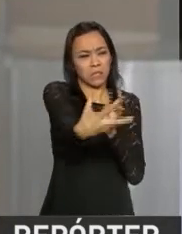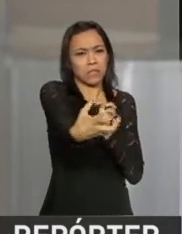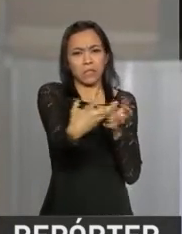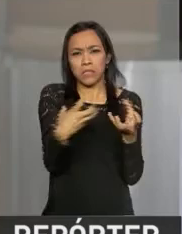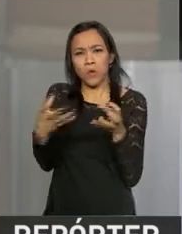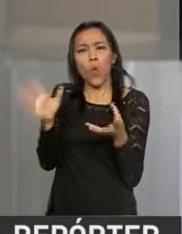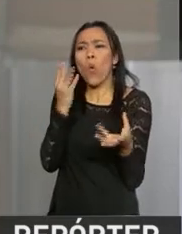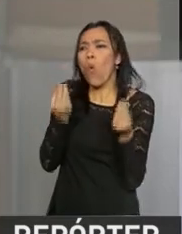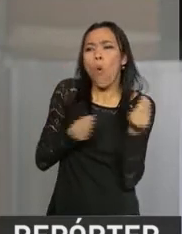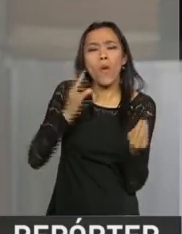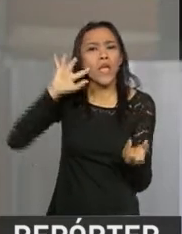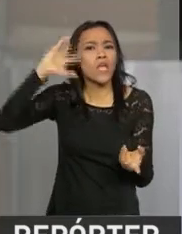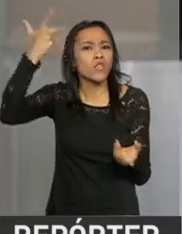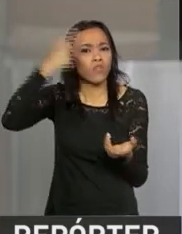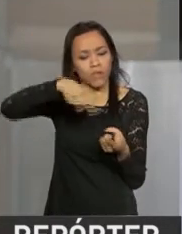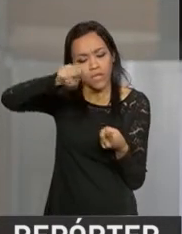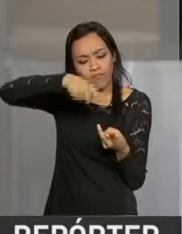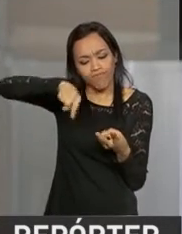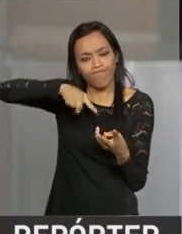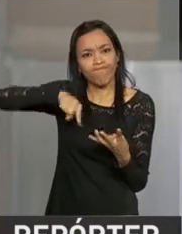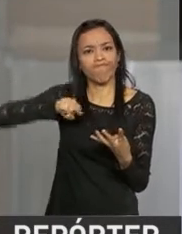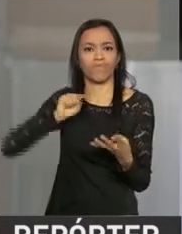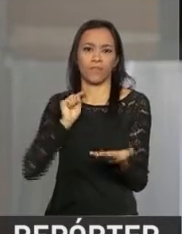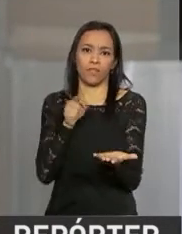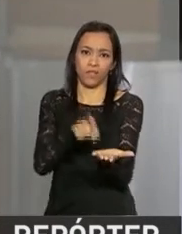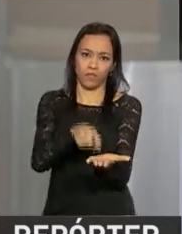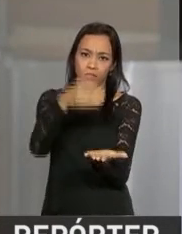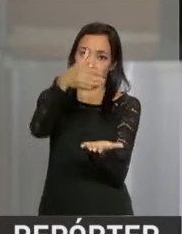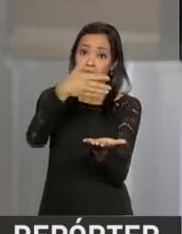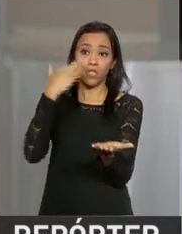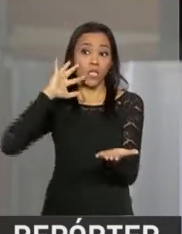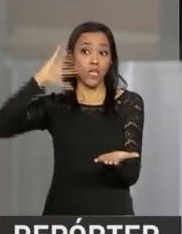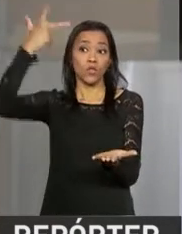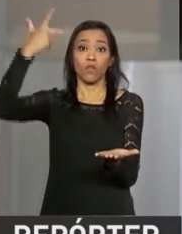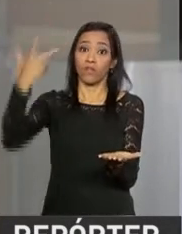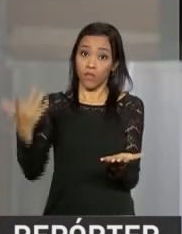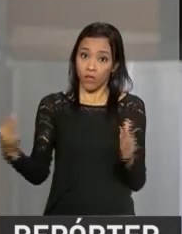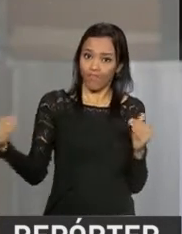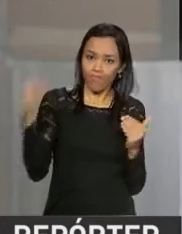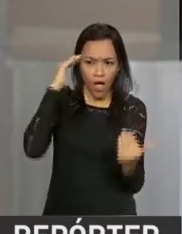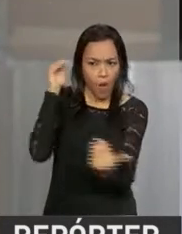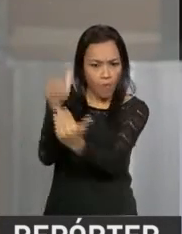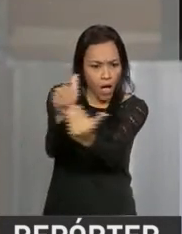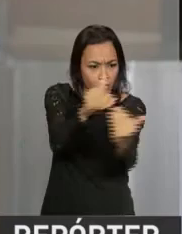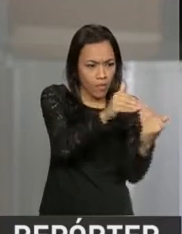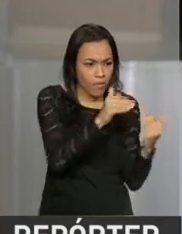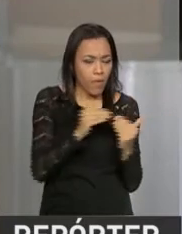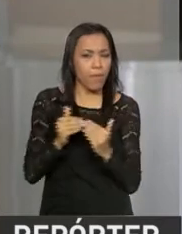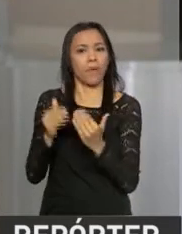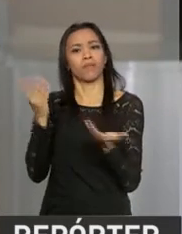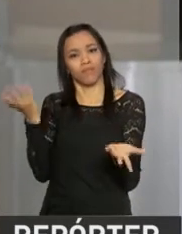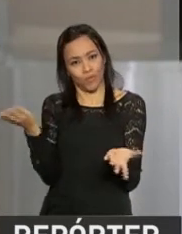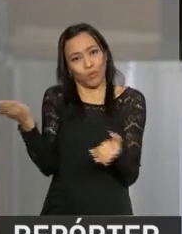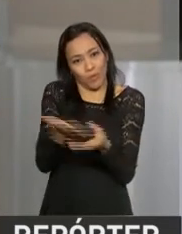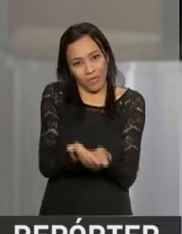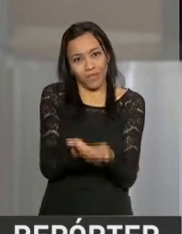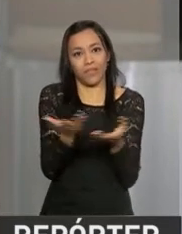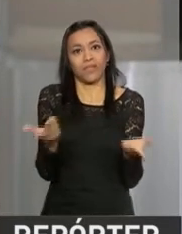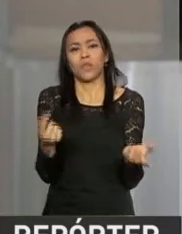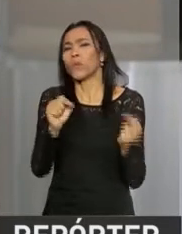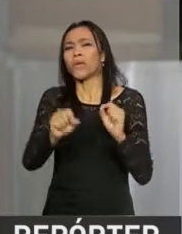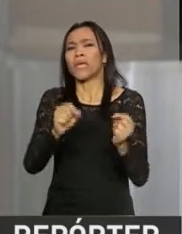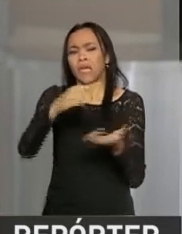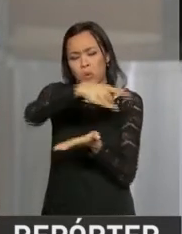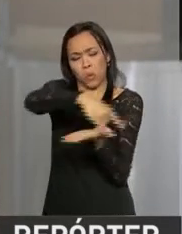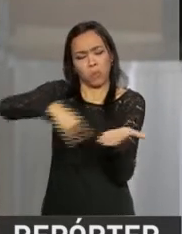dificuldades com relação aos acordos de leniência e buscar soluções para esse tema lembrando os acordos de leniência são